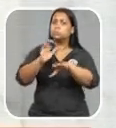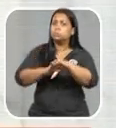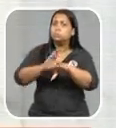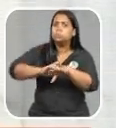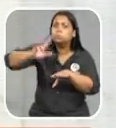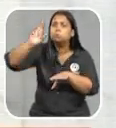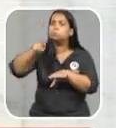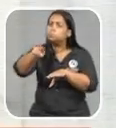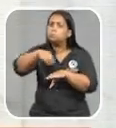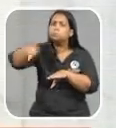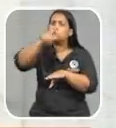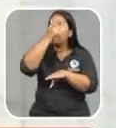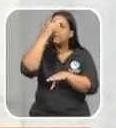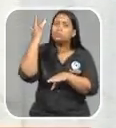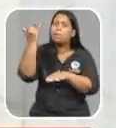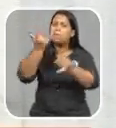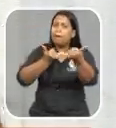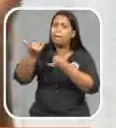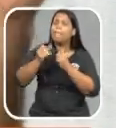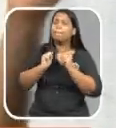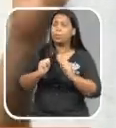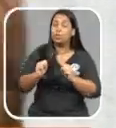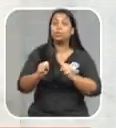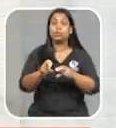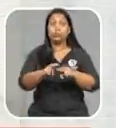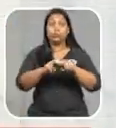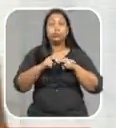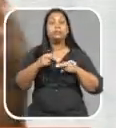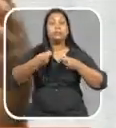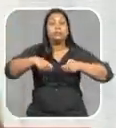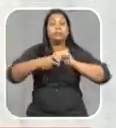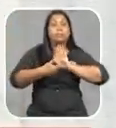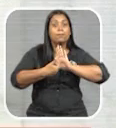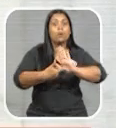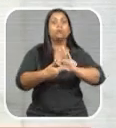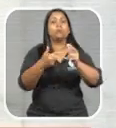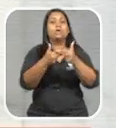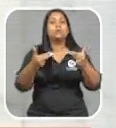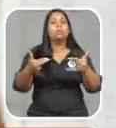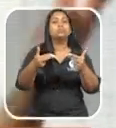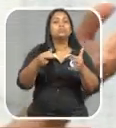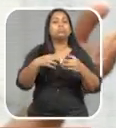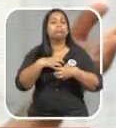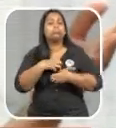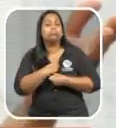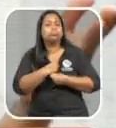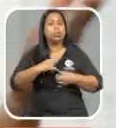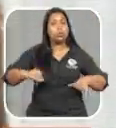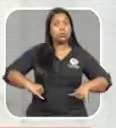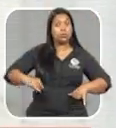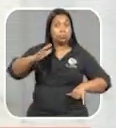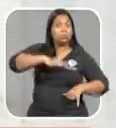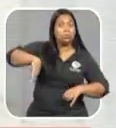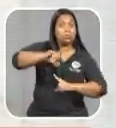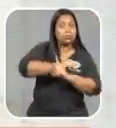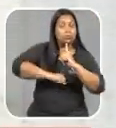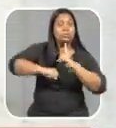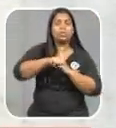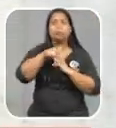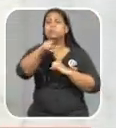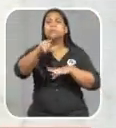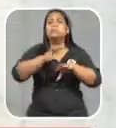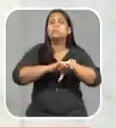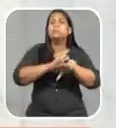da sociedade. Então, você dá voz na tribuna, utiliza dos instrumentos que a casa oferece para dar visibilidade para temas e muitas vezes